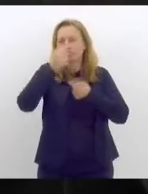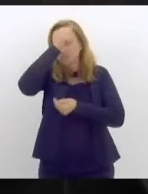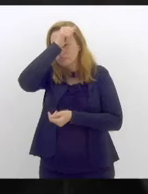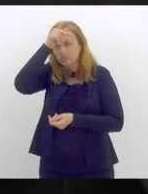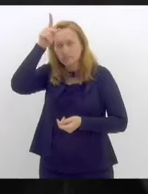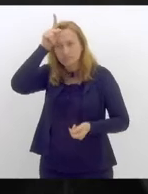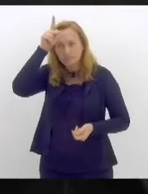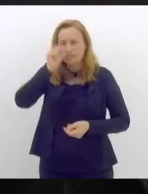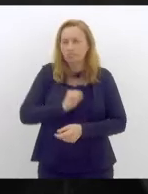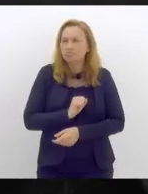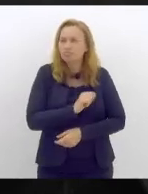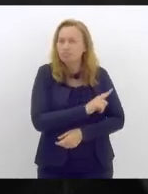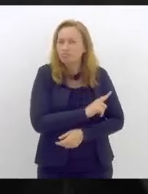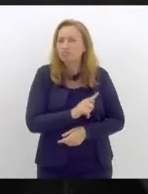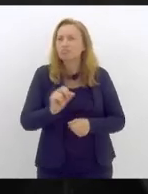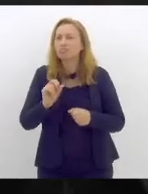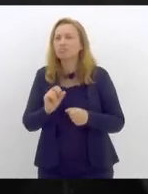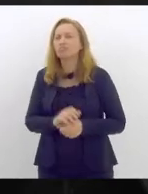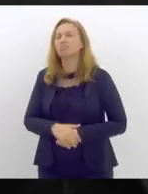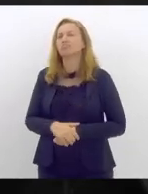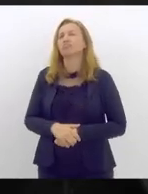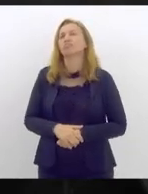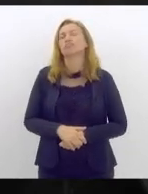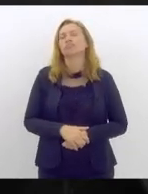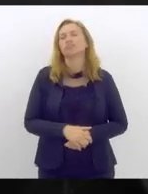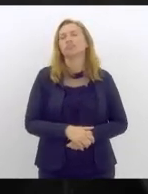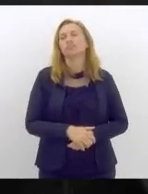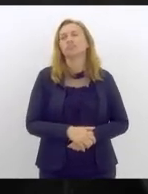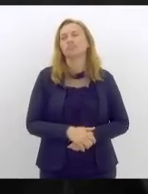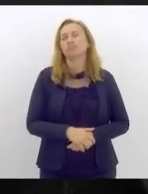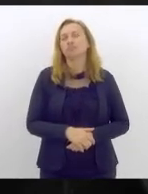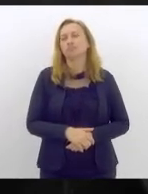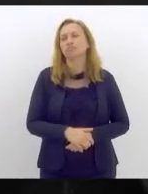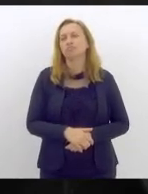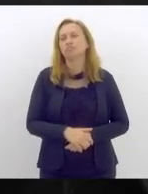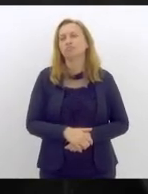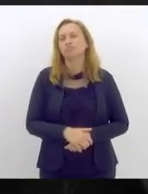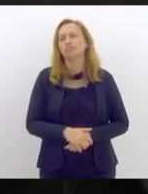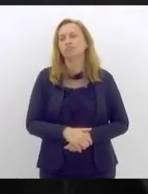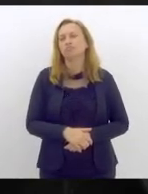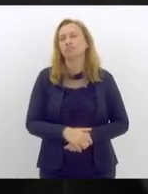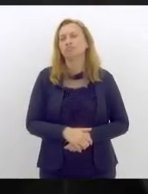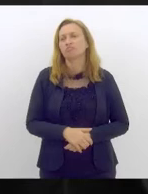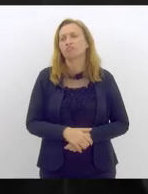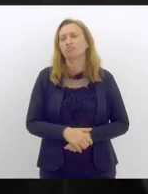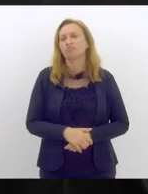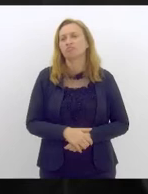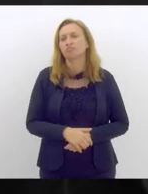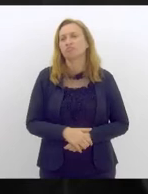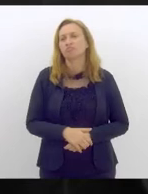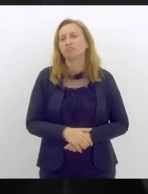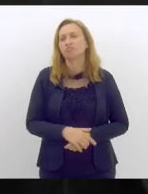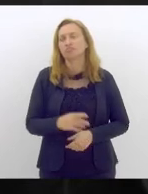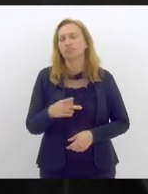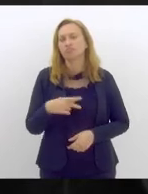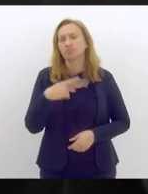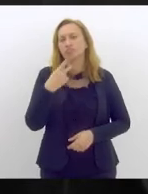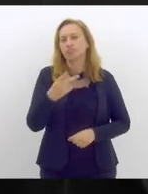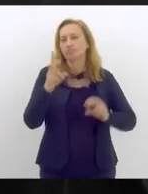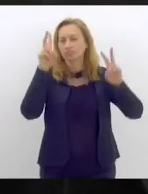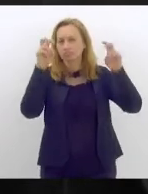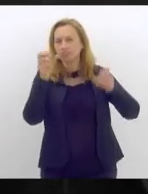de São Gonçalo fez menção a um contencioso judicial